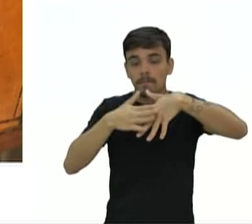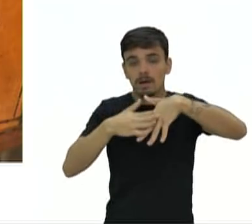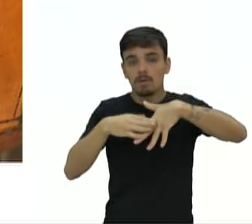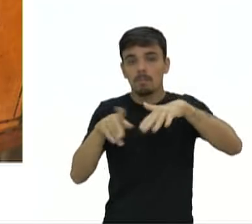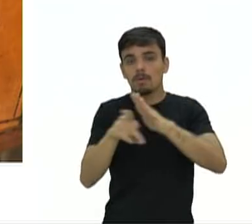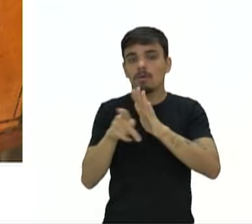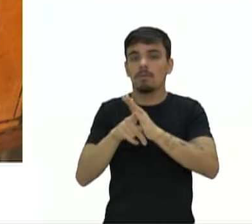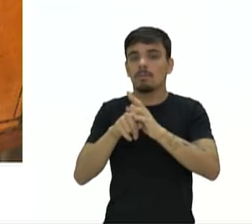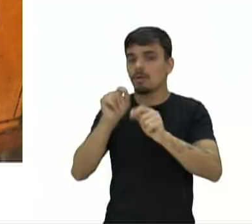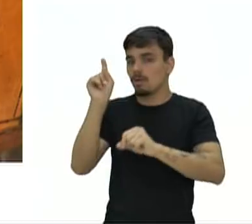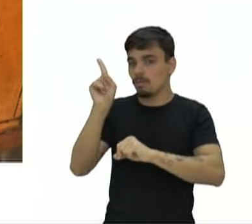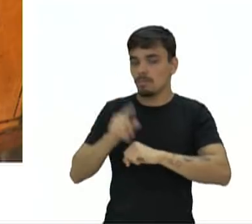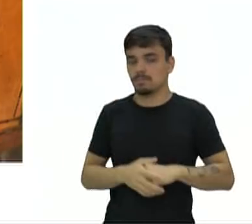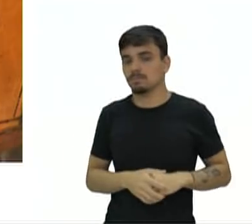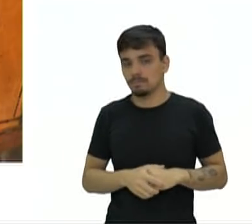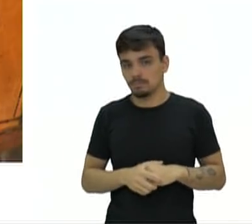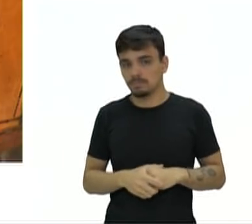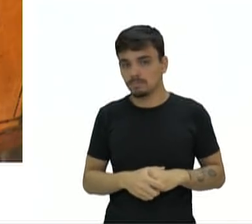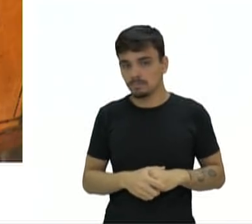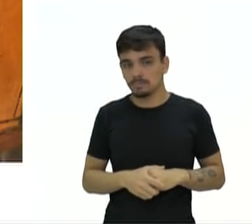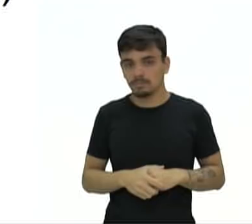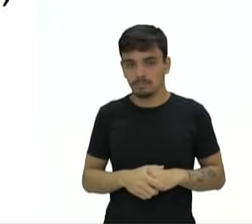das figuras.